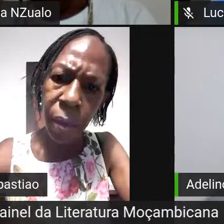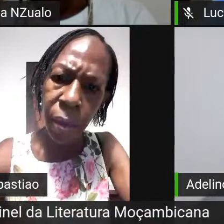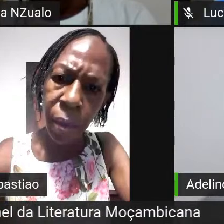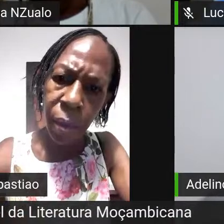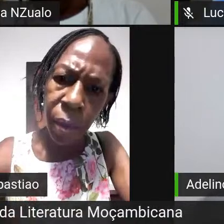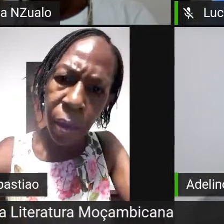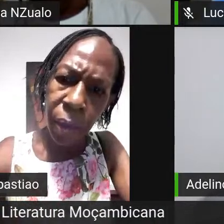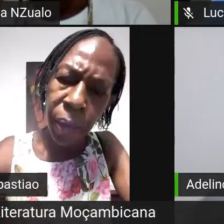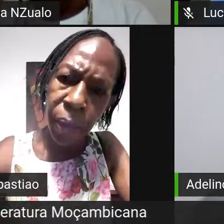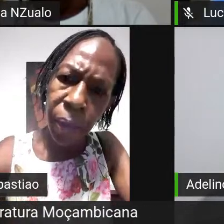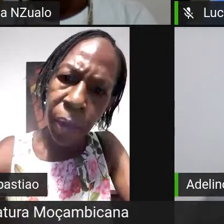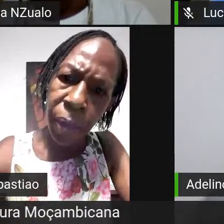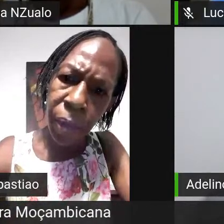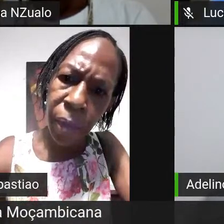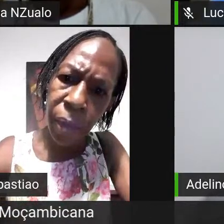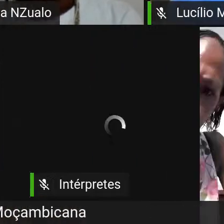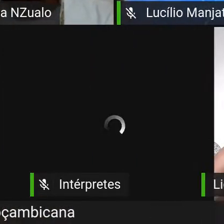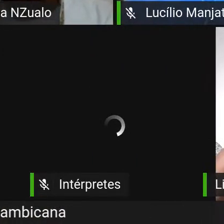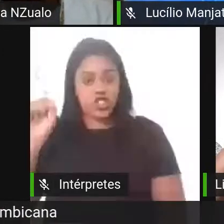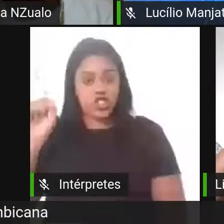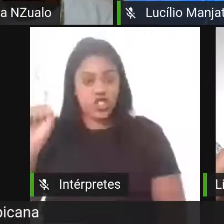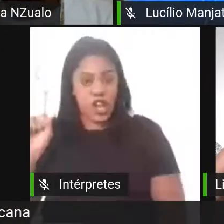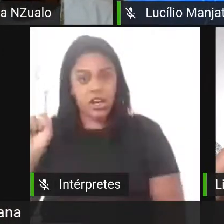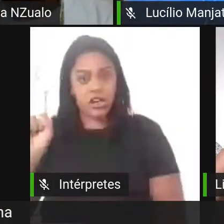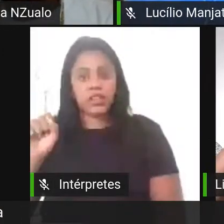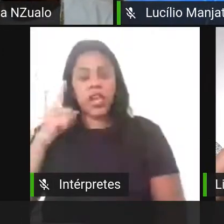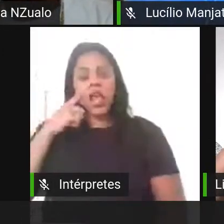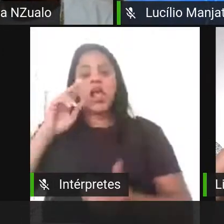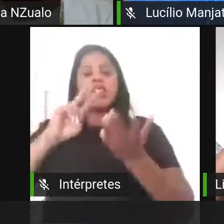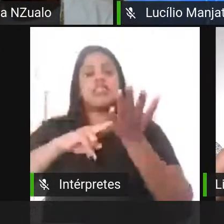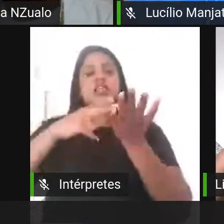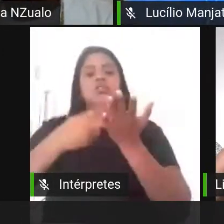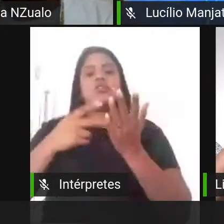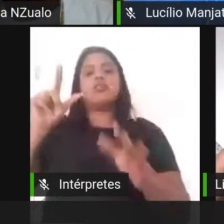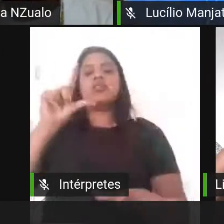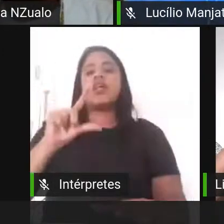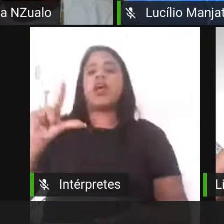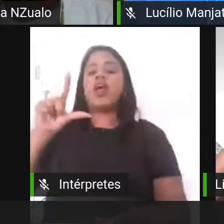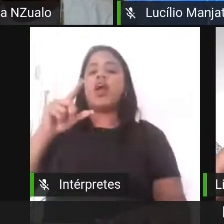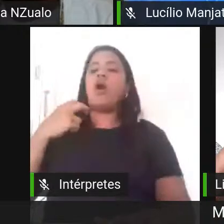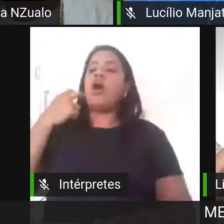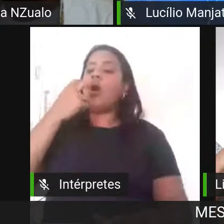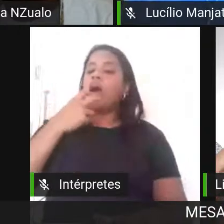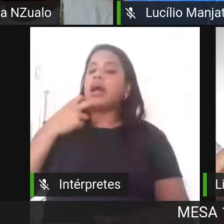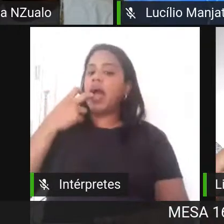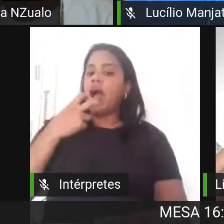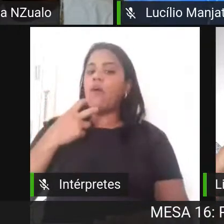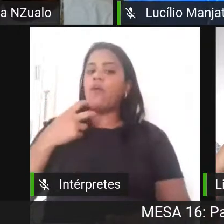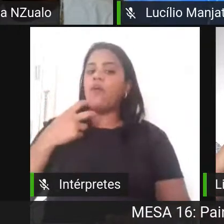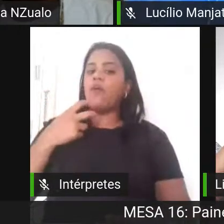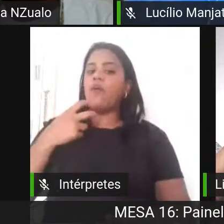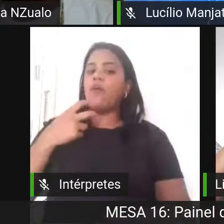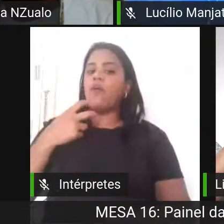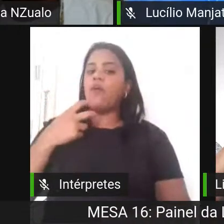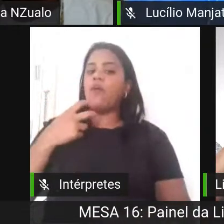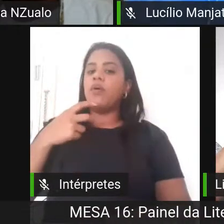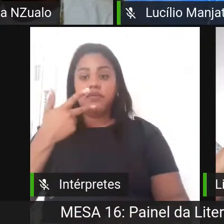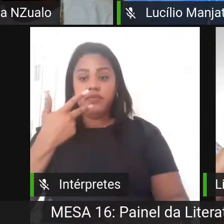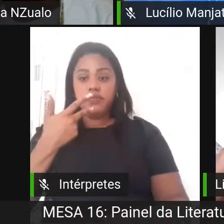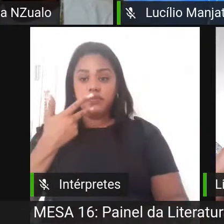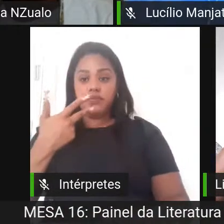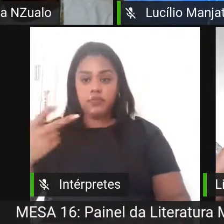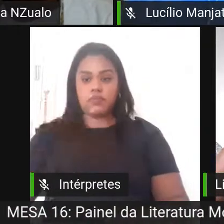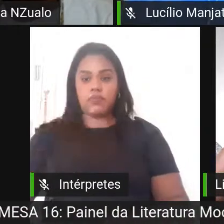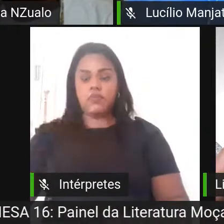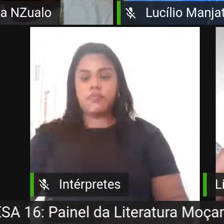literária oral, e isto vem muito a ver com o que estamos aqui a falar, levando em consideração a tradição literária oral em